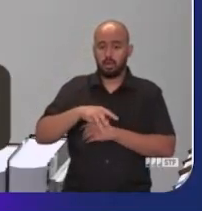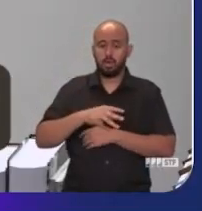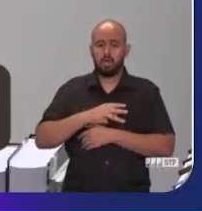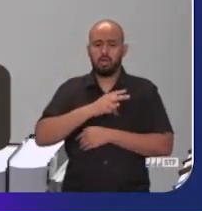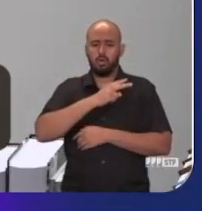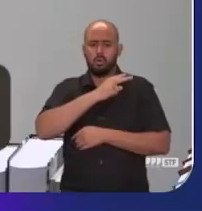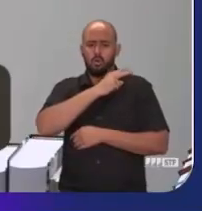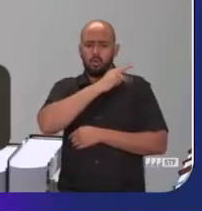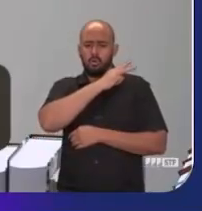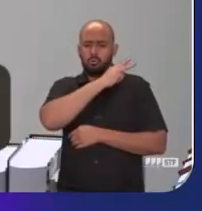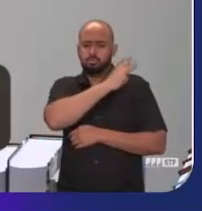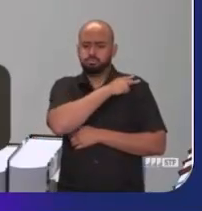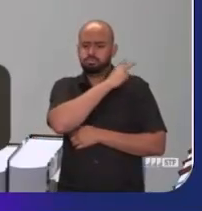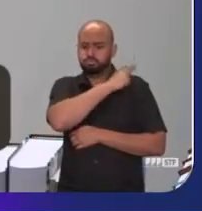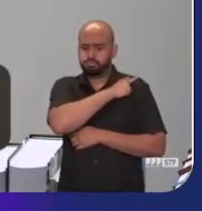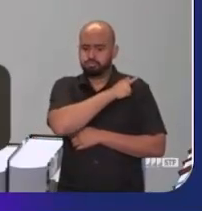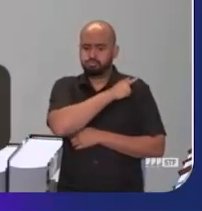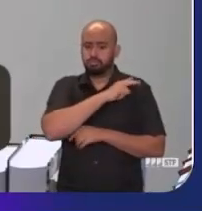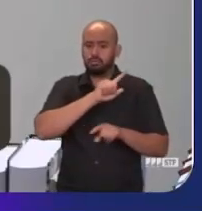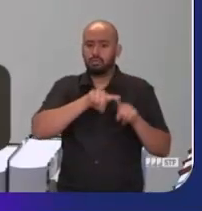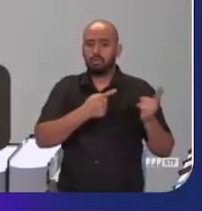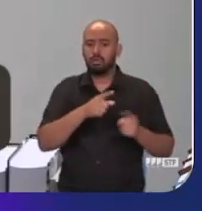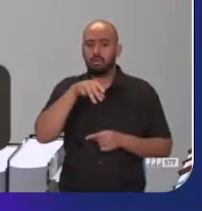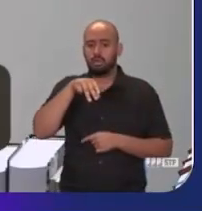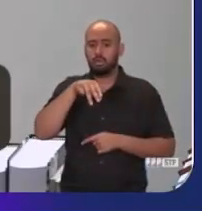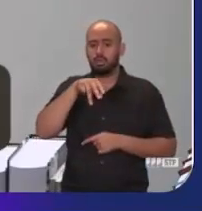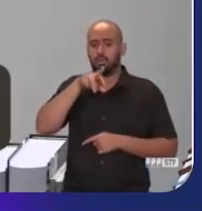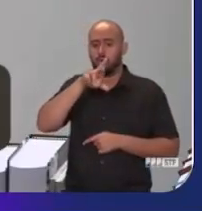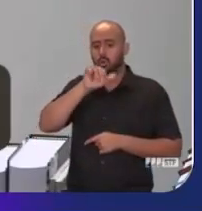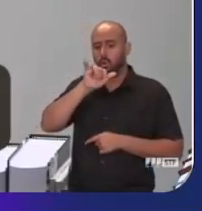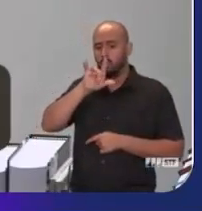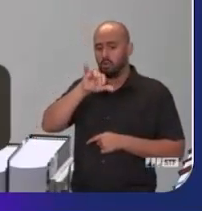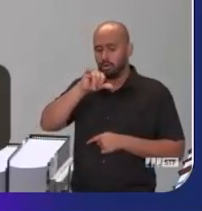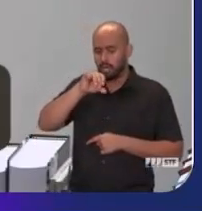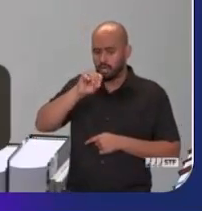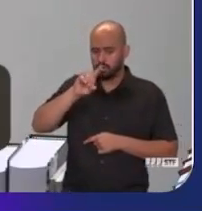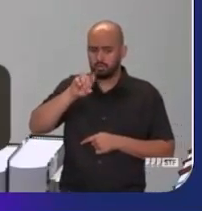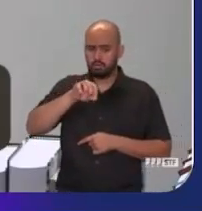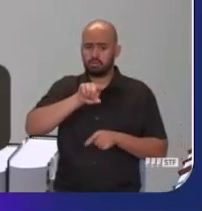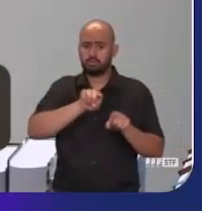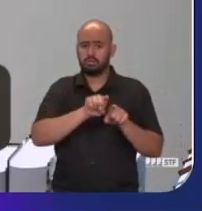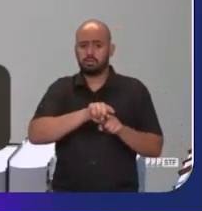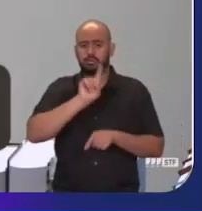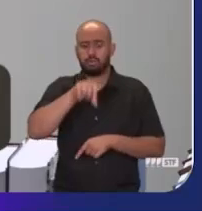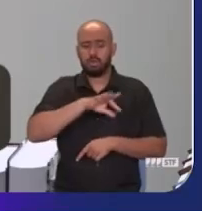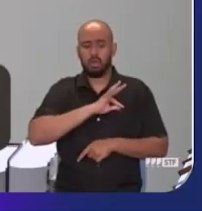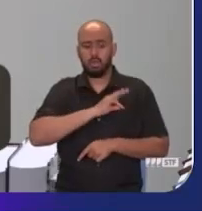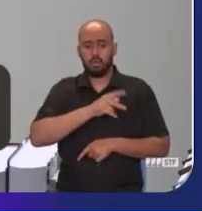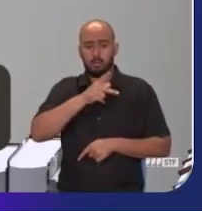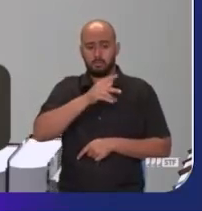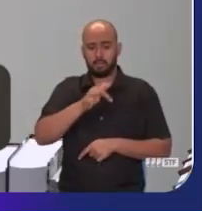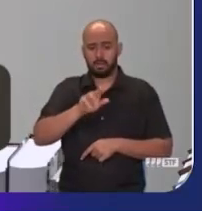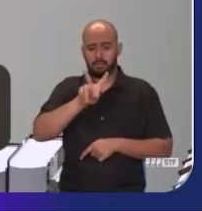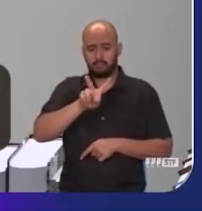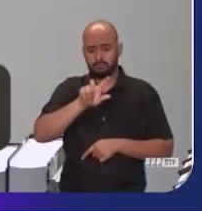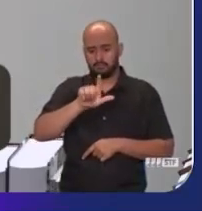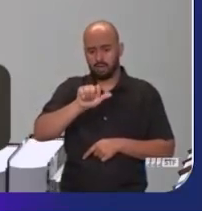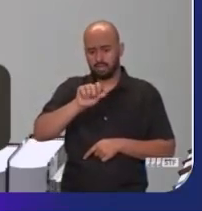Rafael Martins de Oliveira, do Tenente-Coronel Hélio Ferreira Lima e do agente da Polícia Federal Vladimir Matos